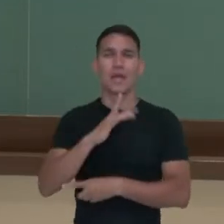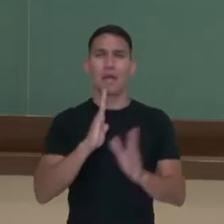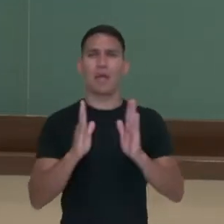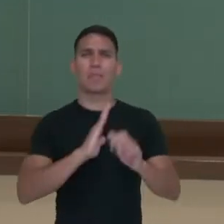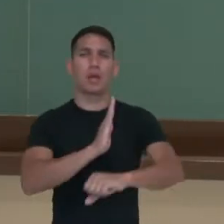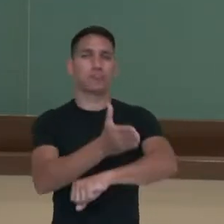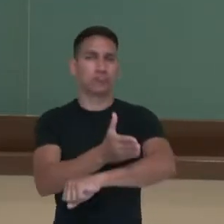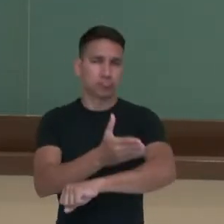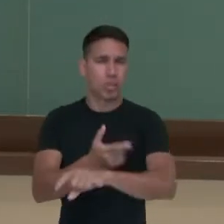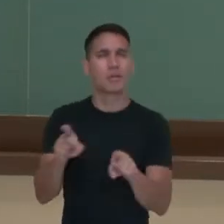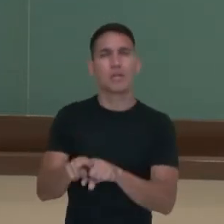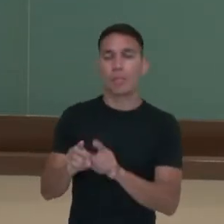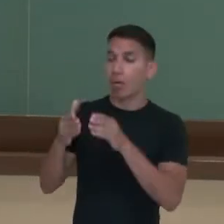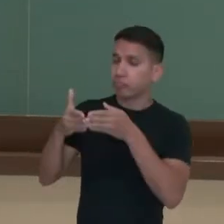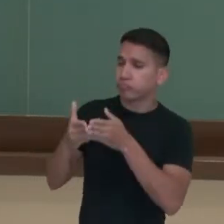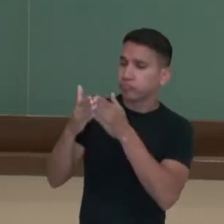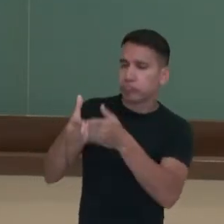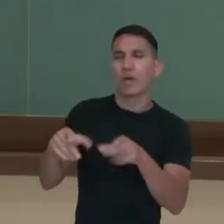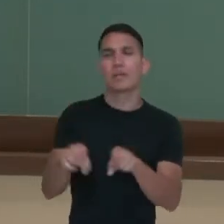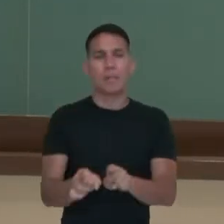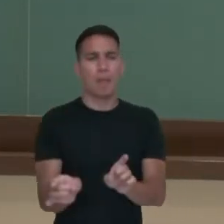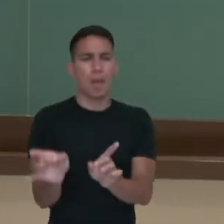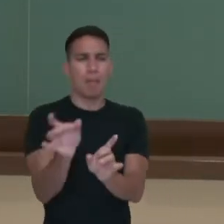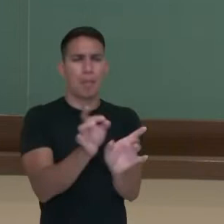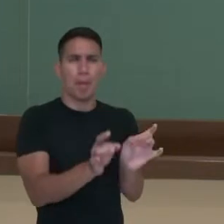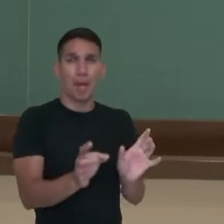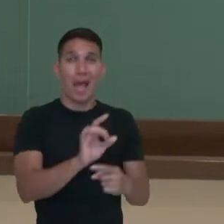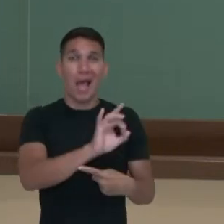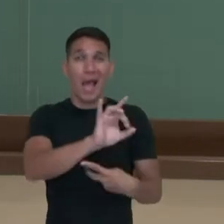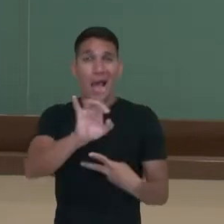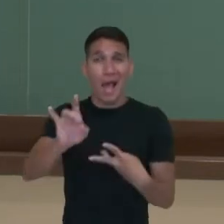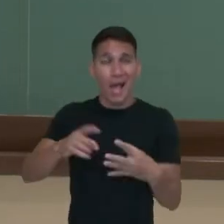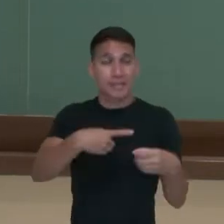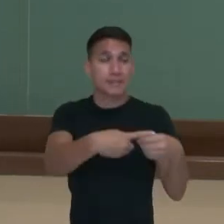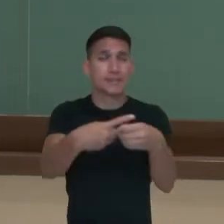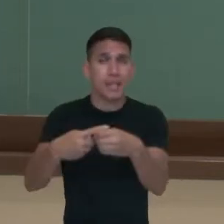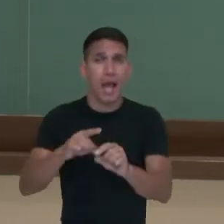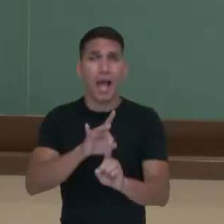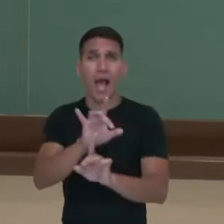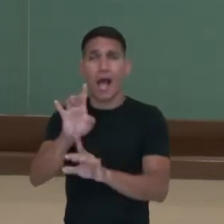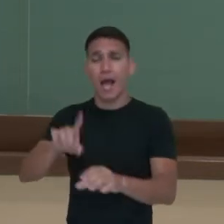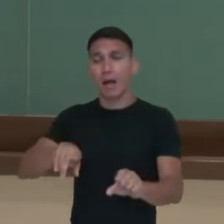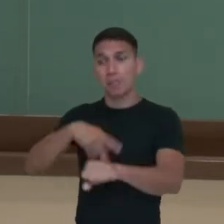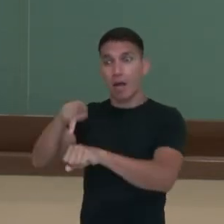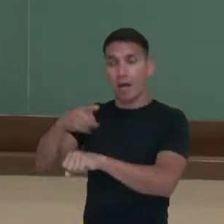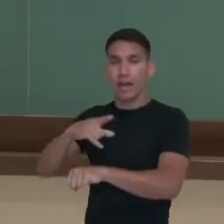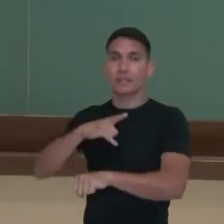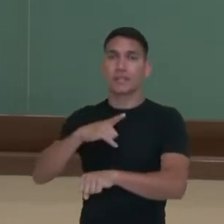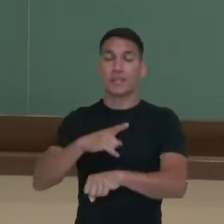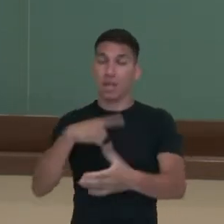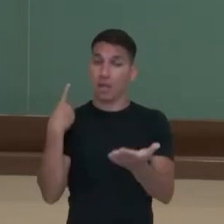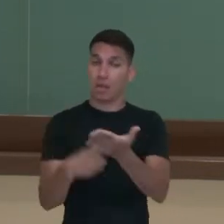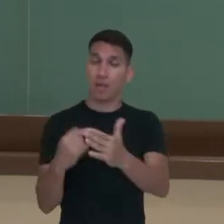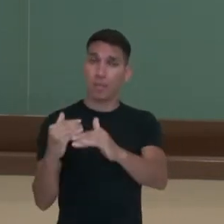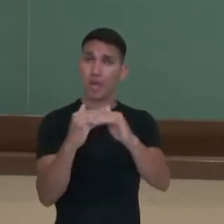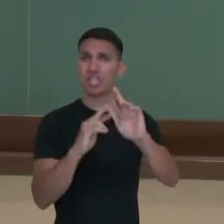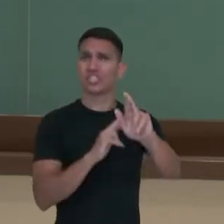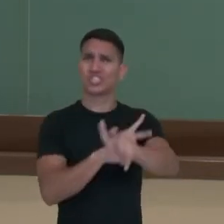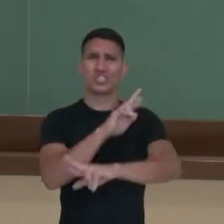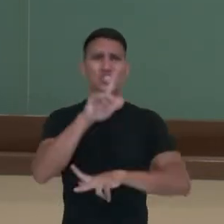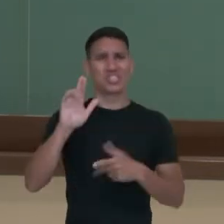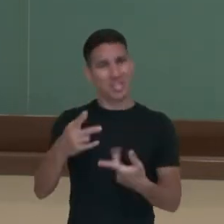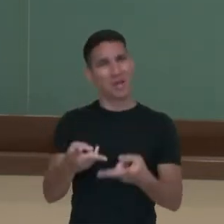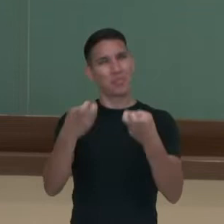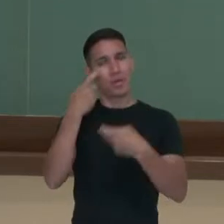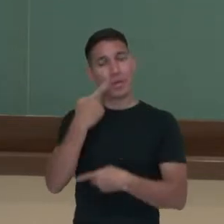grandes navegações, do comércio, cada cidade, cada país tinha uma medida diferente. A jarda, como vimos ali, da ponta do